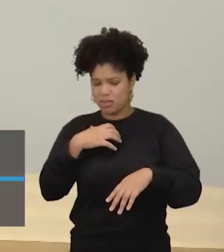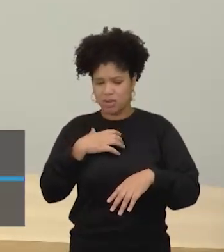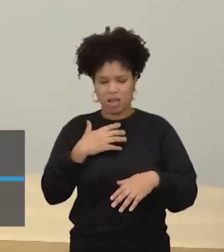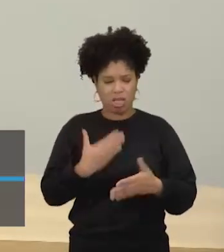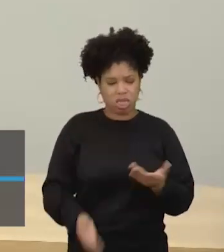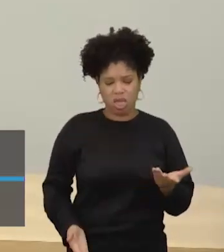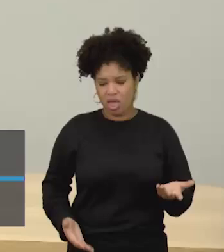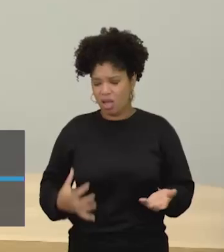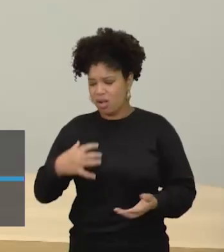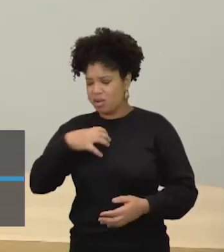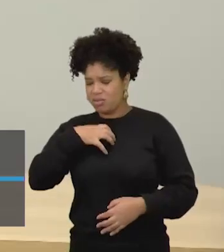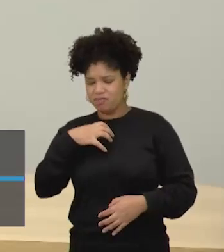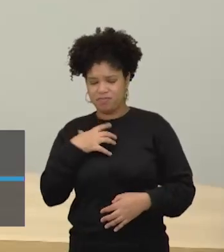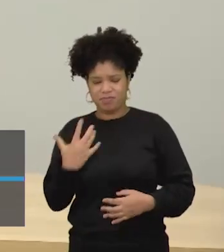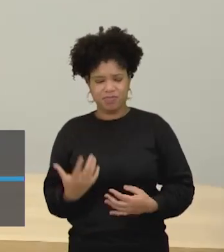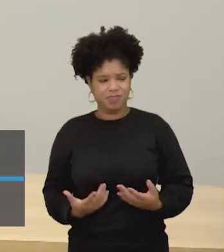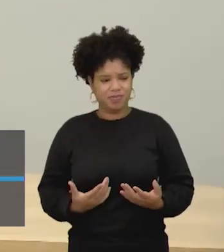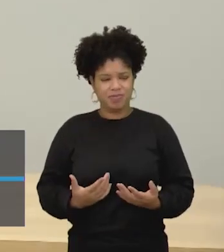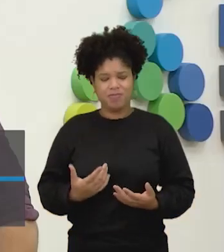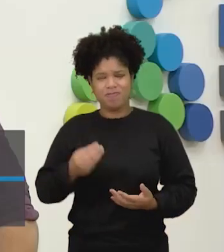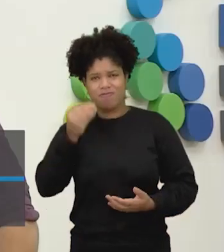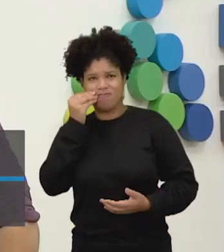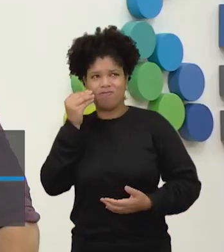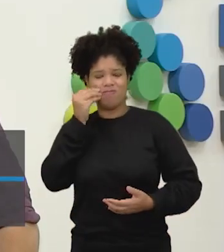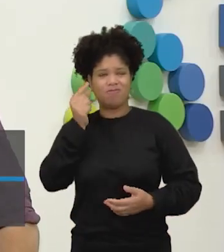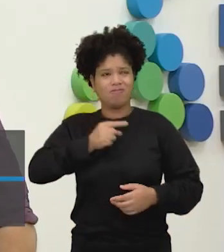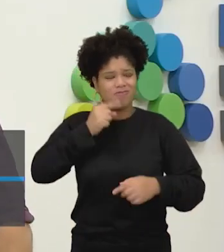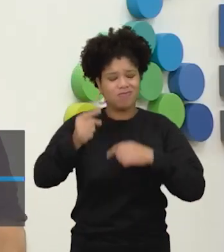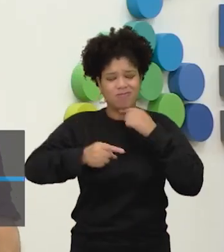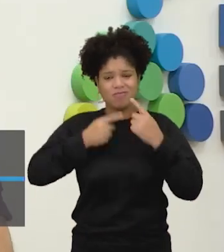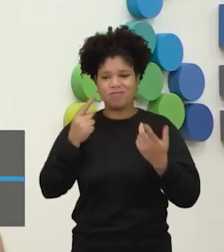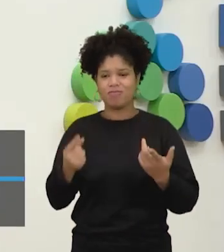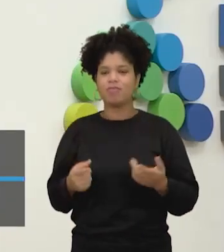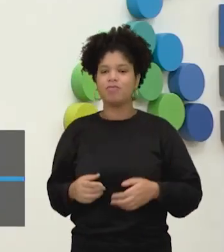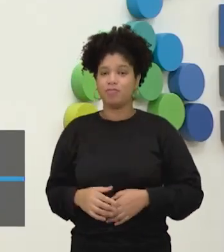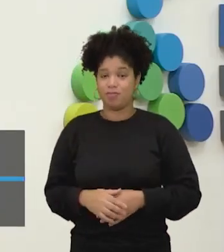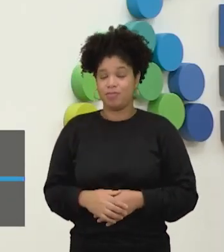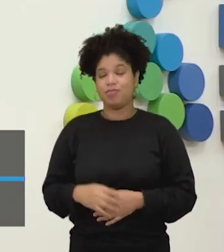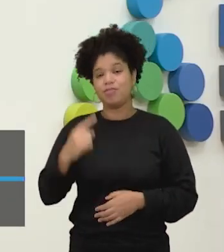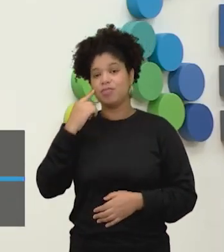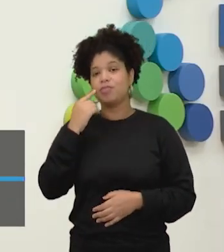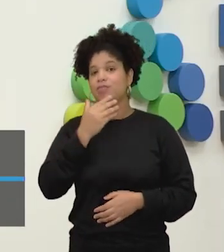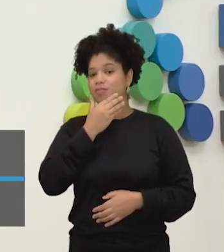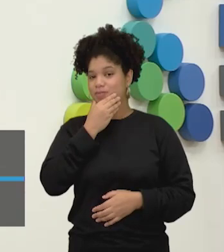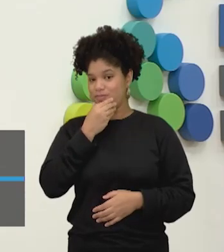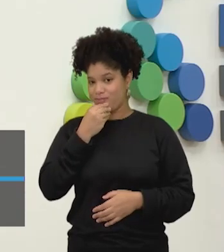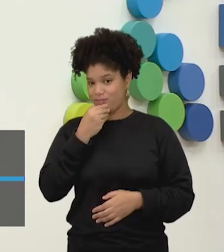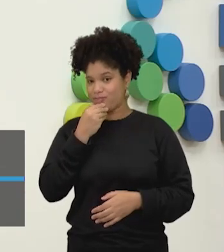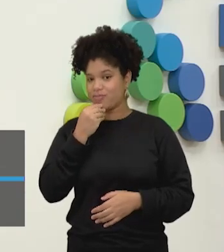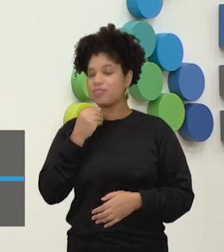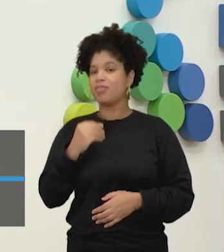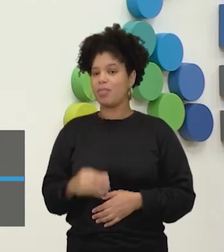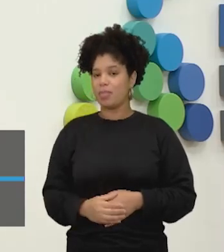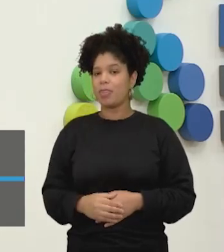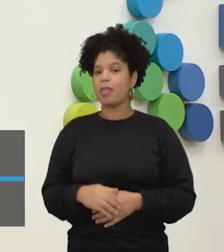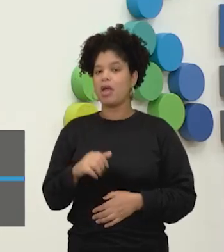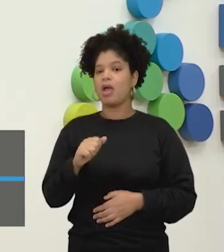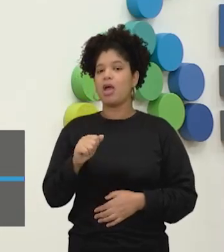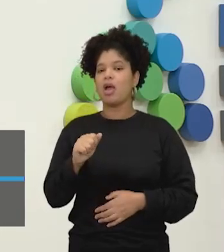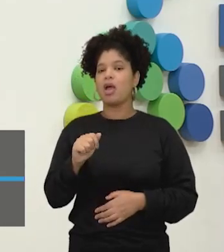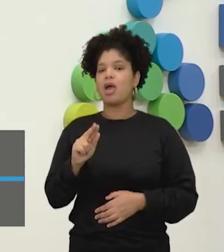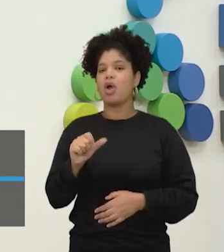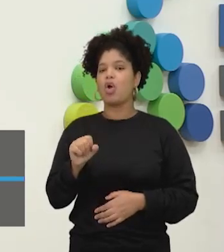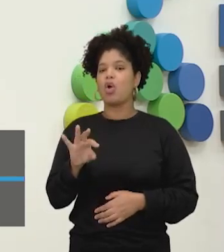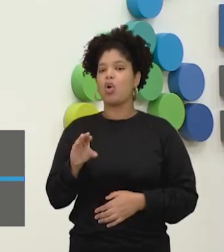sentir fracassado? Exatamente. Augusto dos Anjos, ele era professor, olha só, a gente se identifica, né?